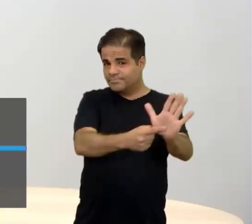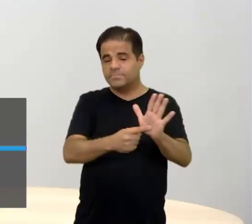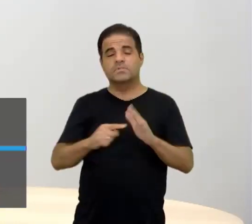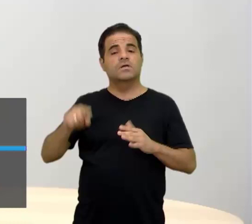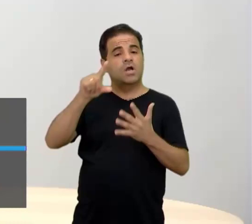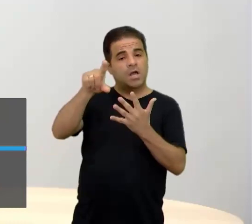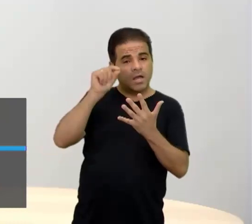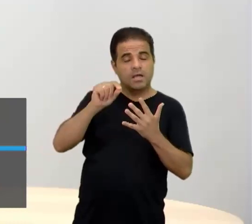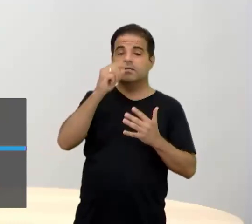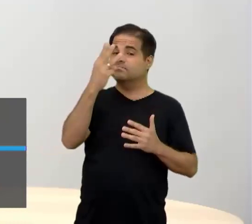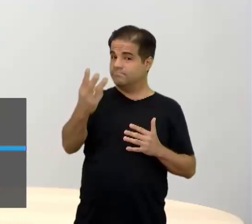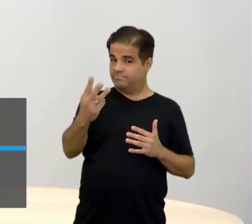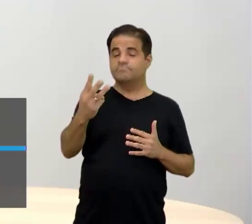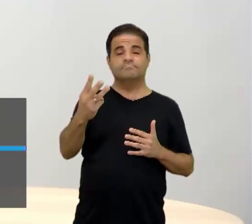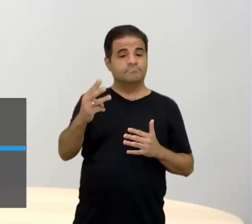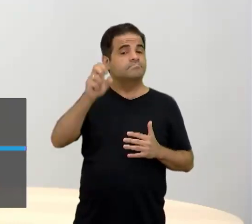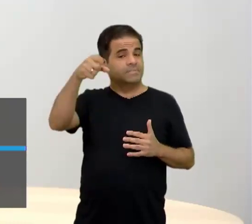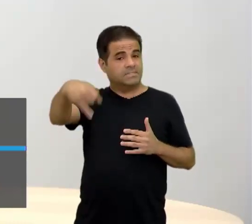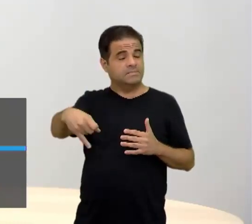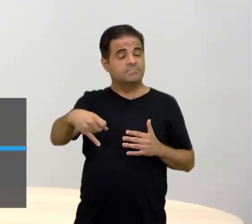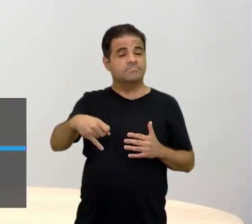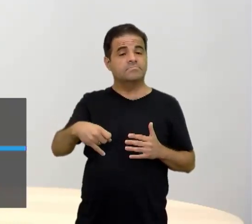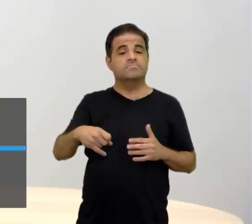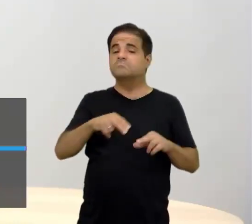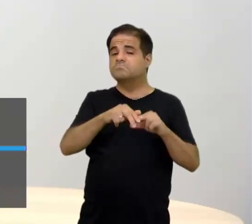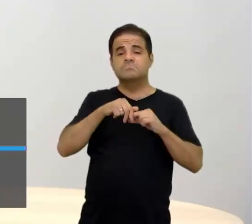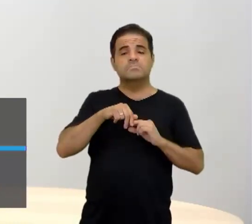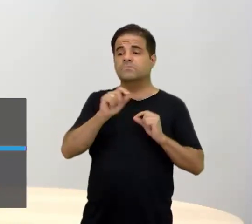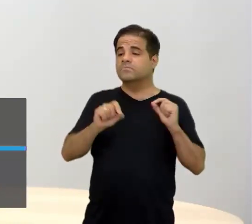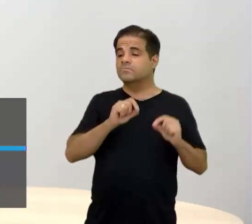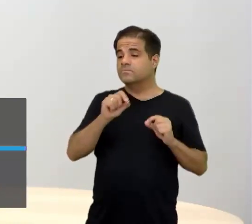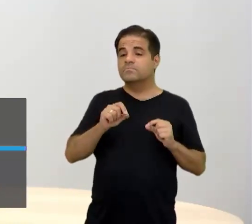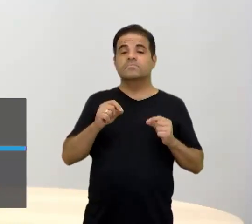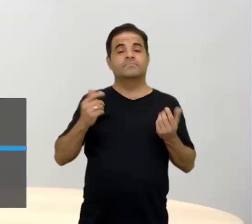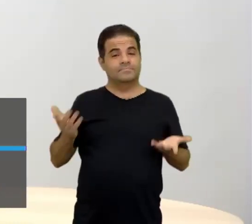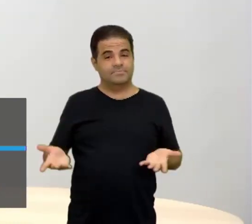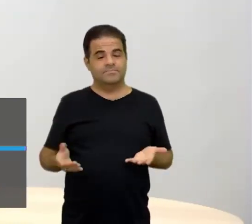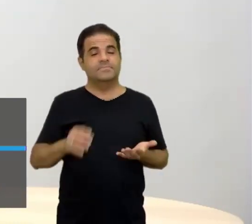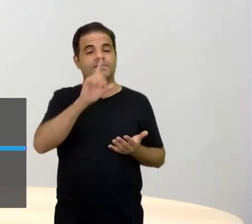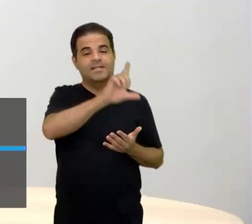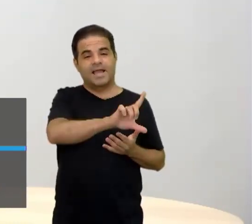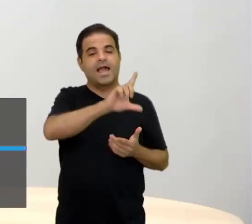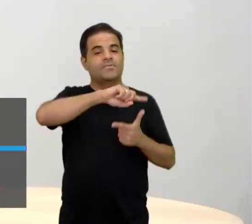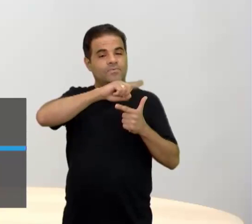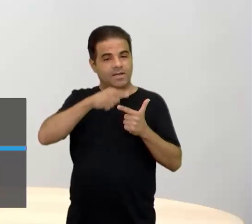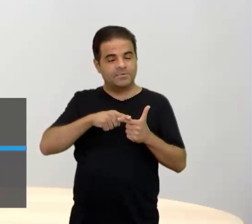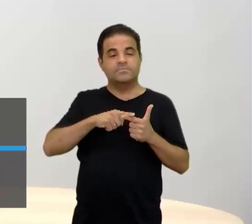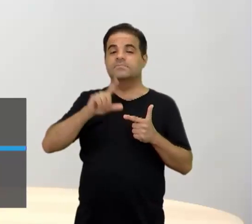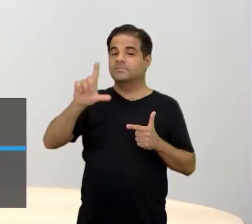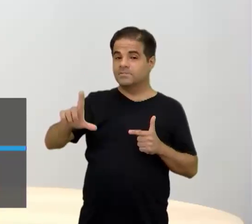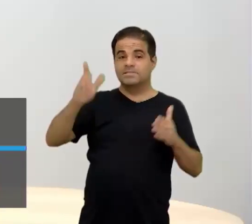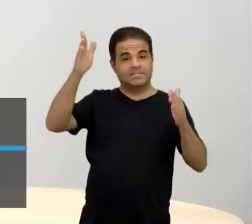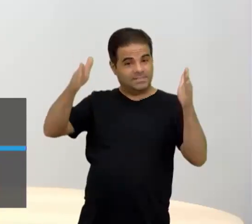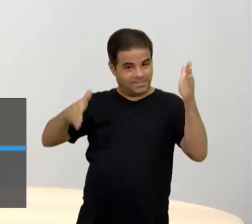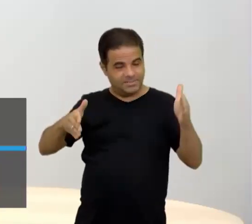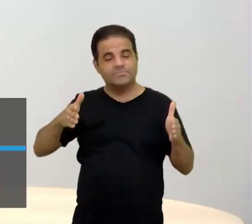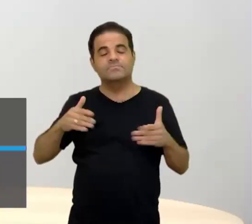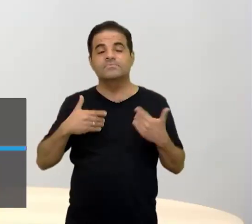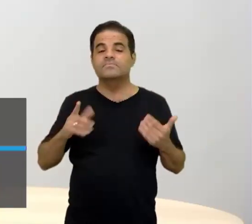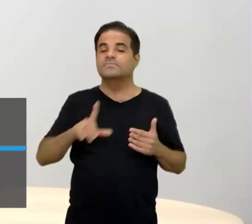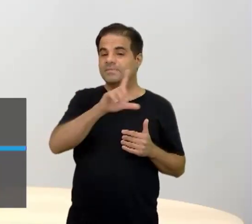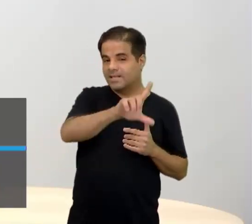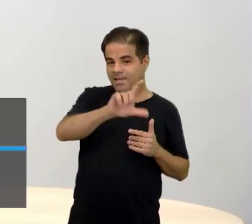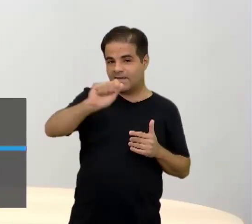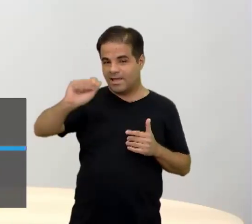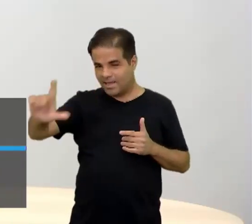gente a alternativa 3. Sim, pelo caso lado, ângulo, lado, LAU, né? E aqui o